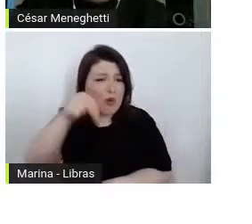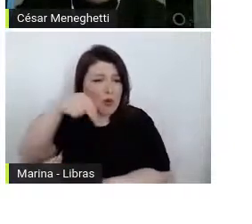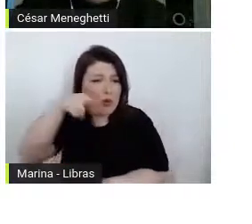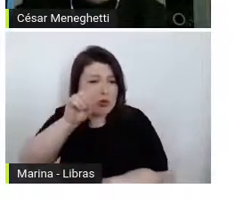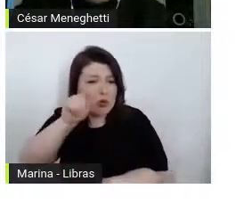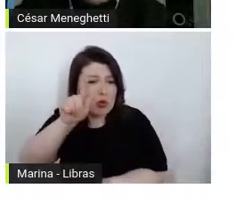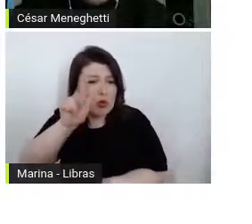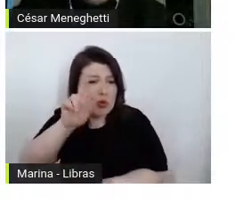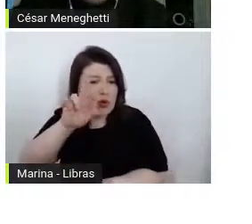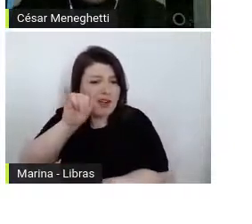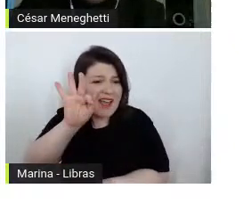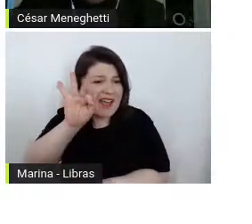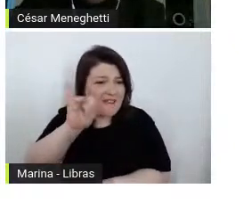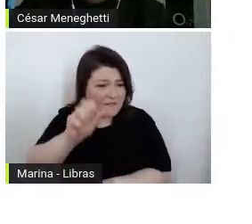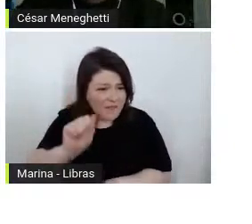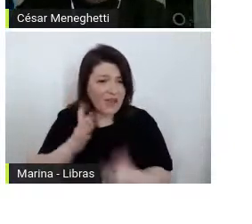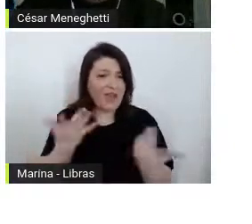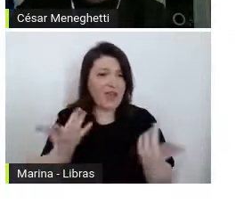cultos religiosos